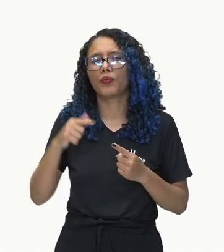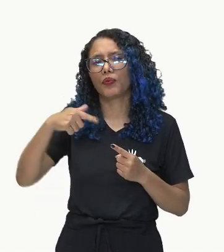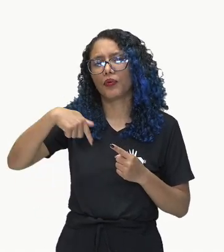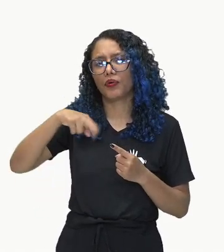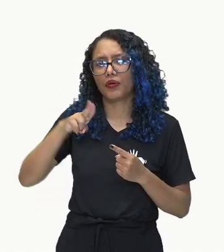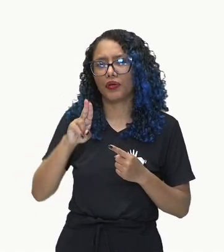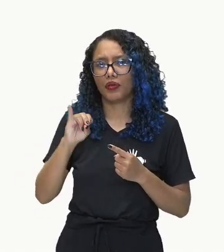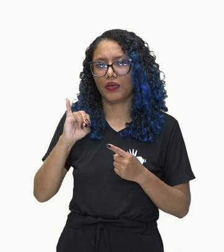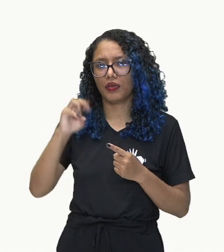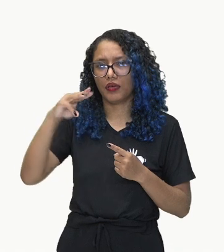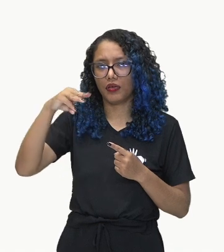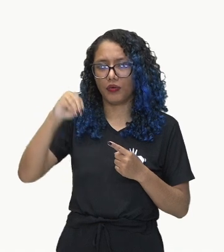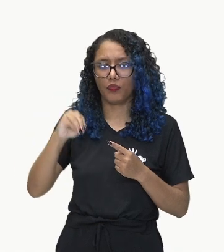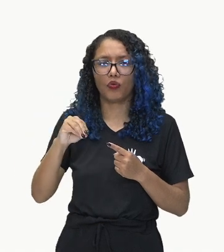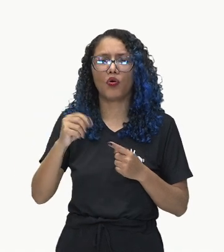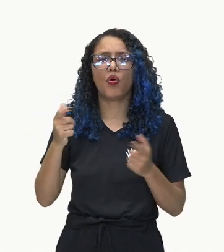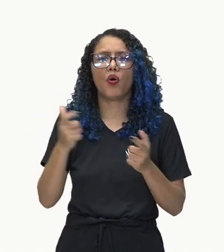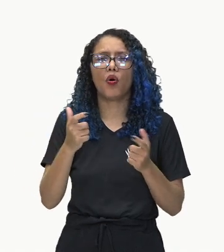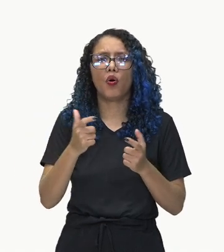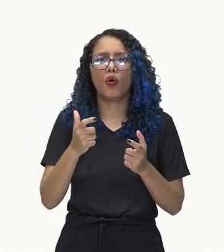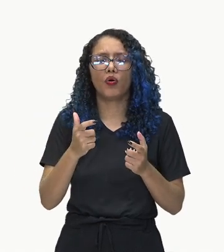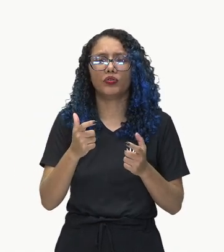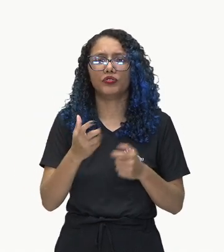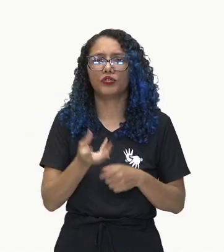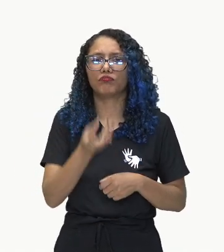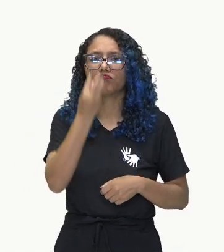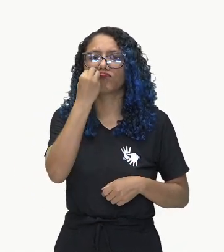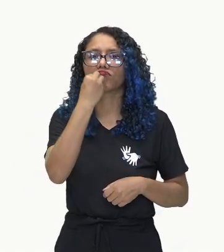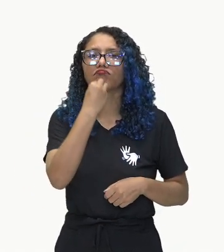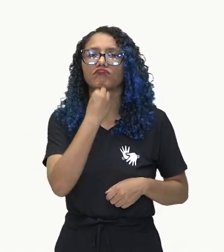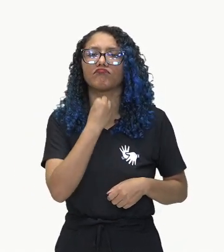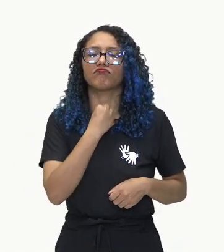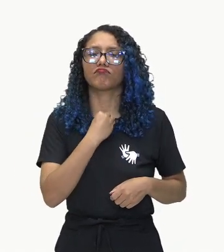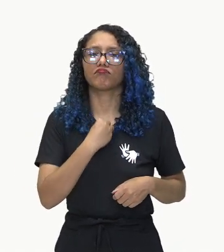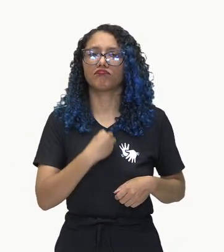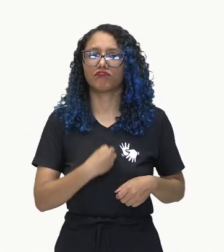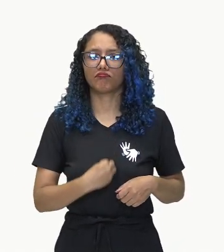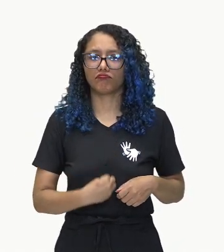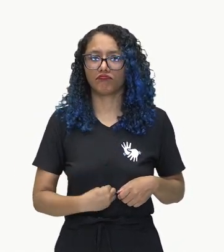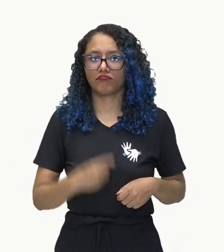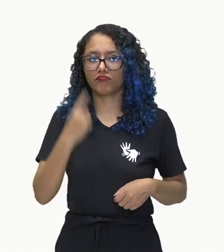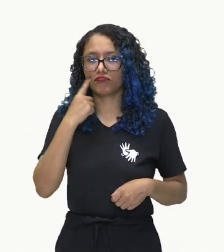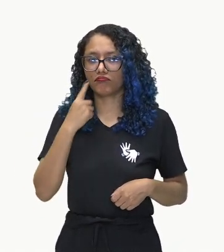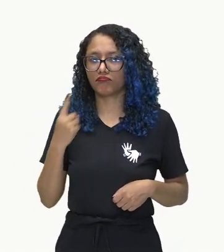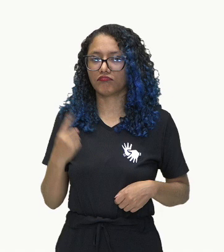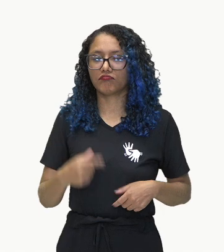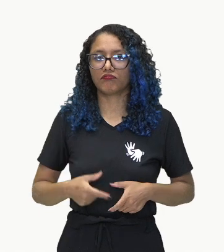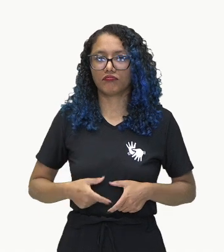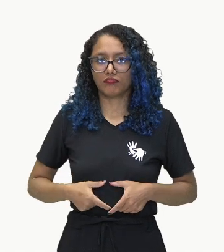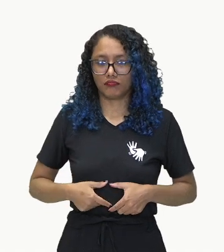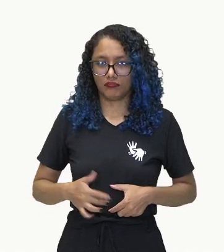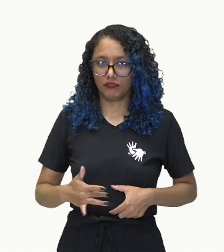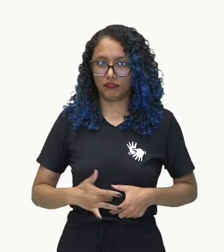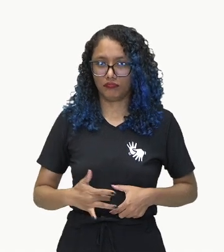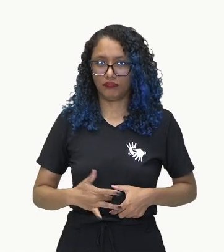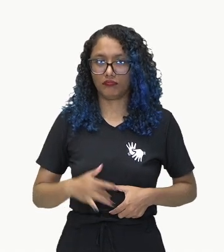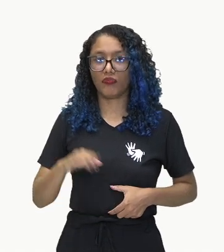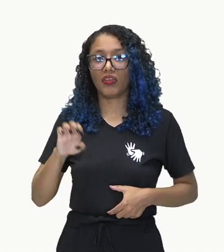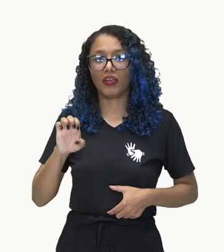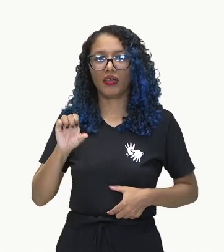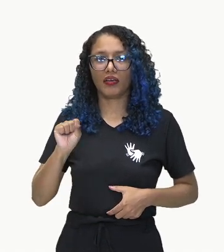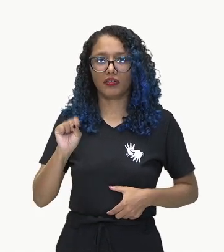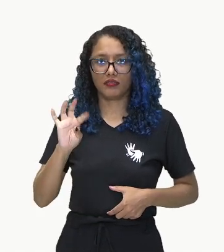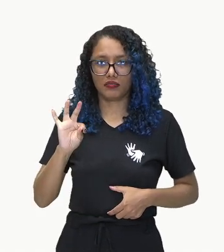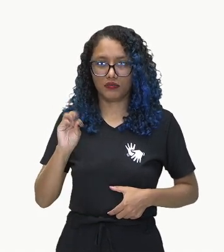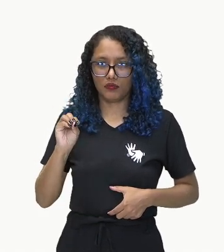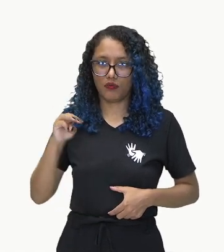ele vai ser transformado, o bolo alimentar que vem da boca vai ser transformado aqui no estômago, tá? Ele vai sofrer um